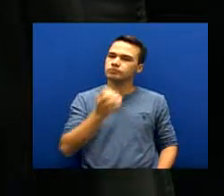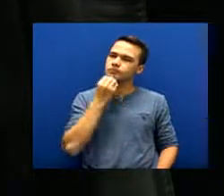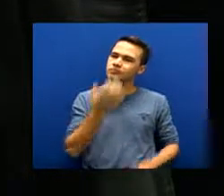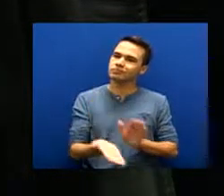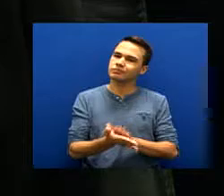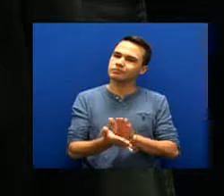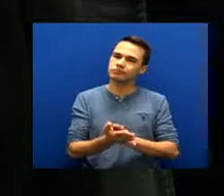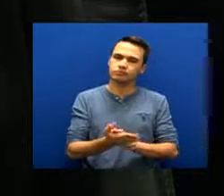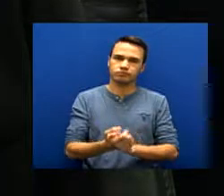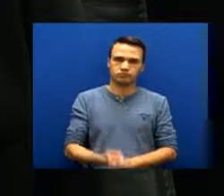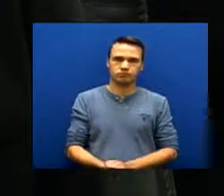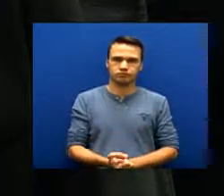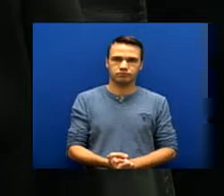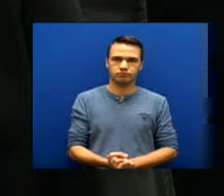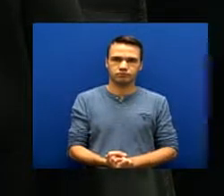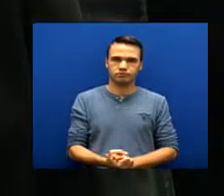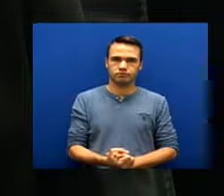Mas